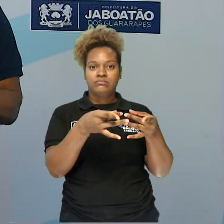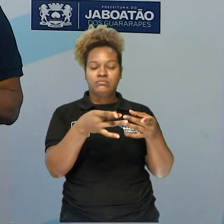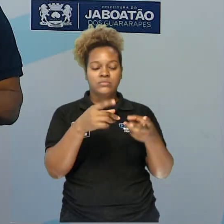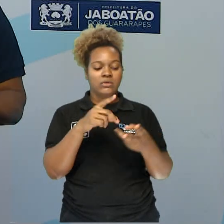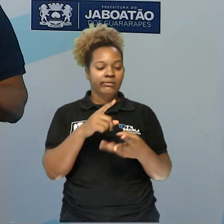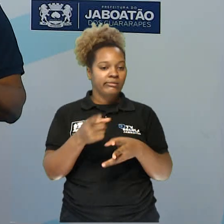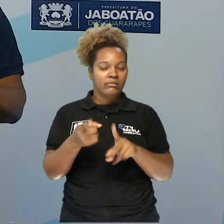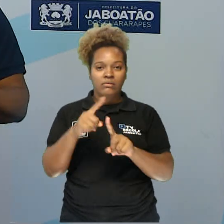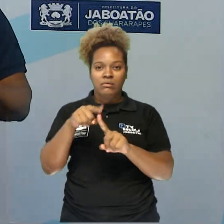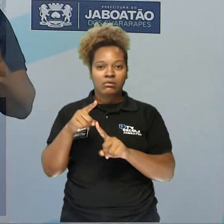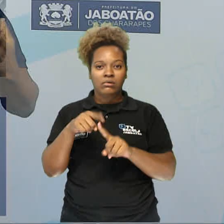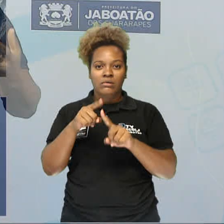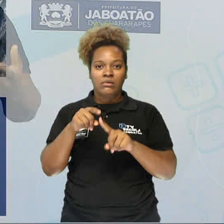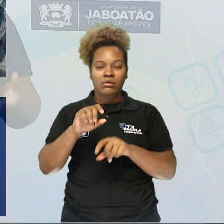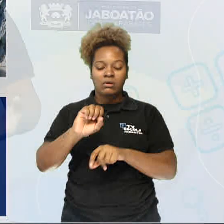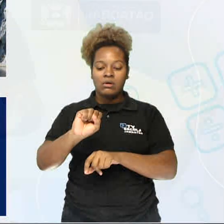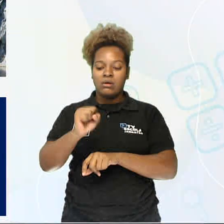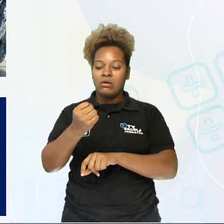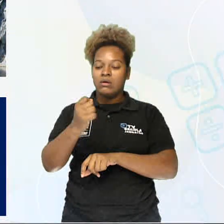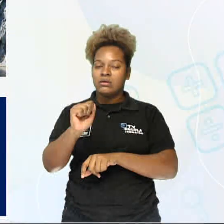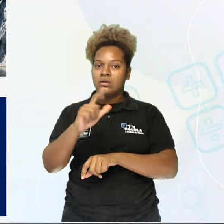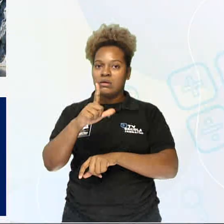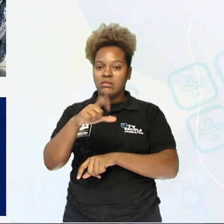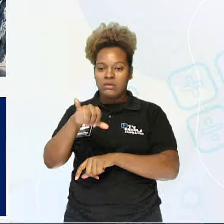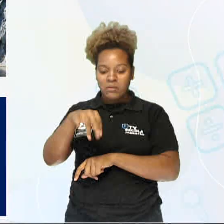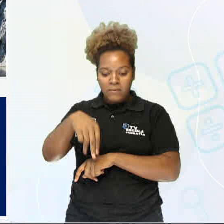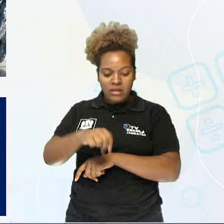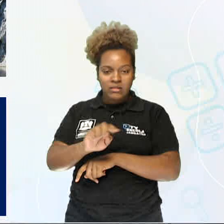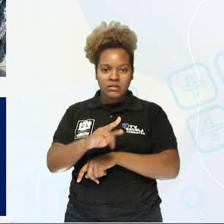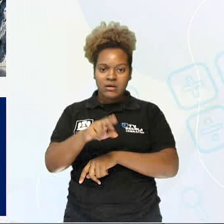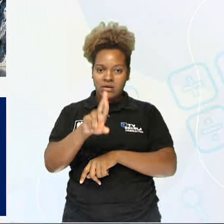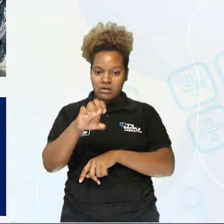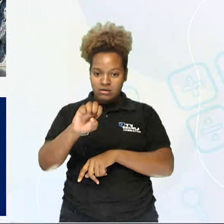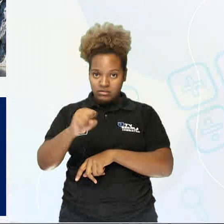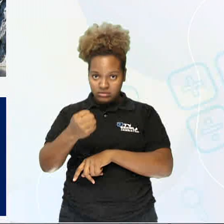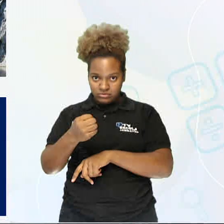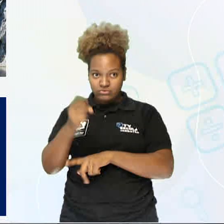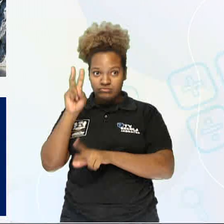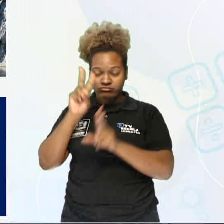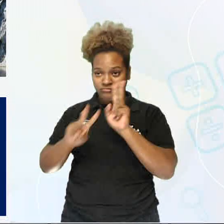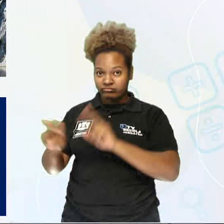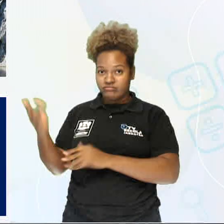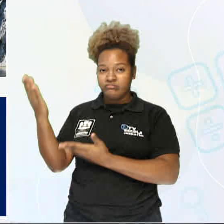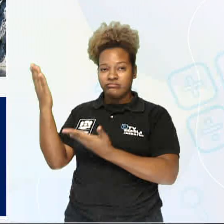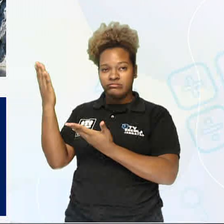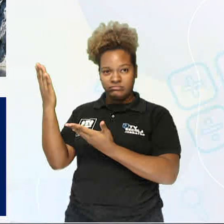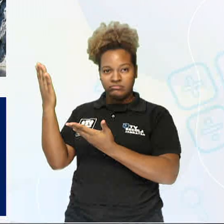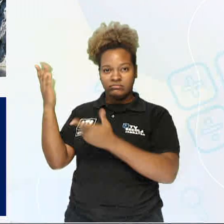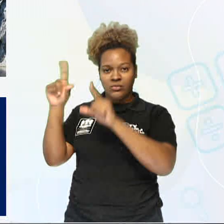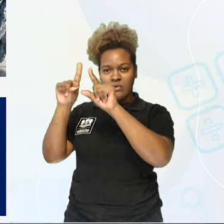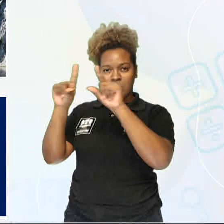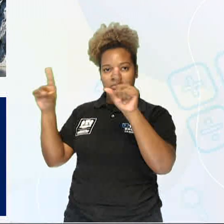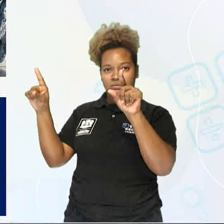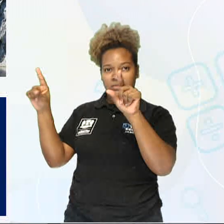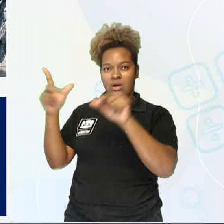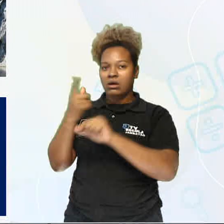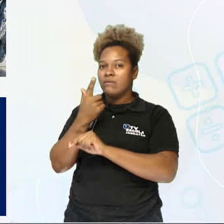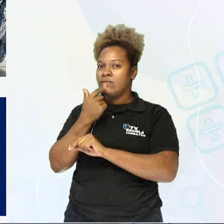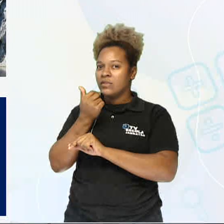as rochas sedimentares, veja aí no visor, tá? As rochas sedimentares têm